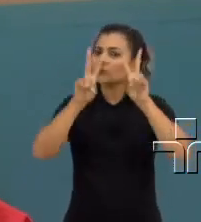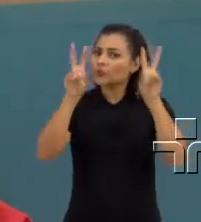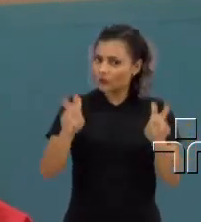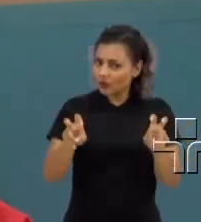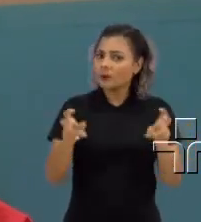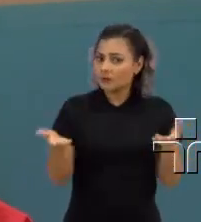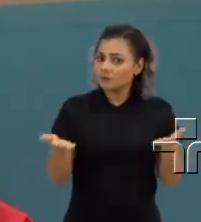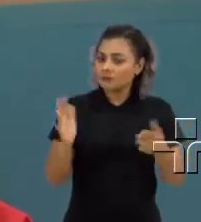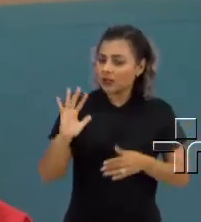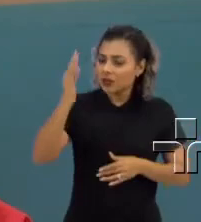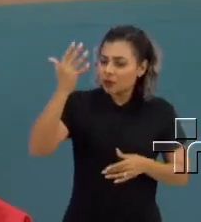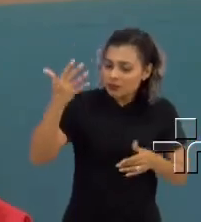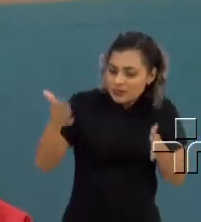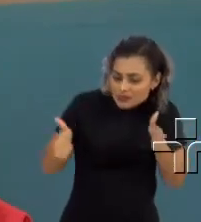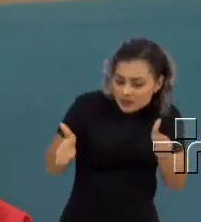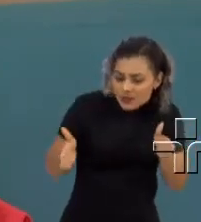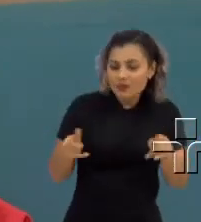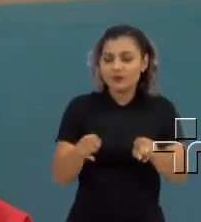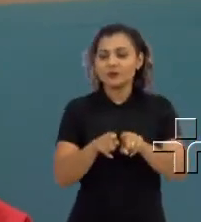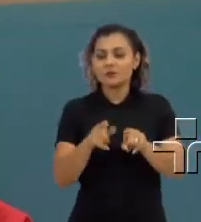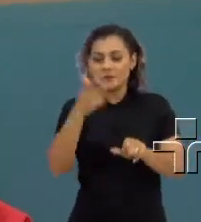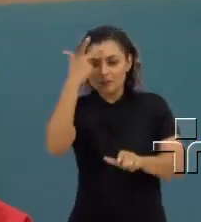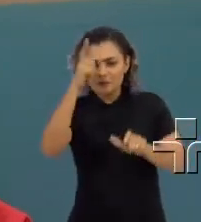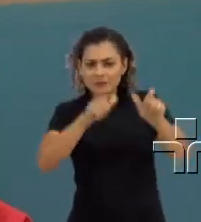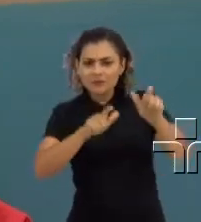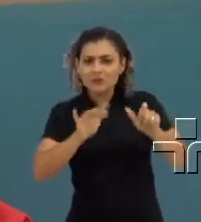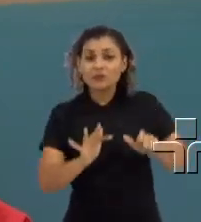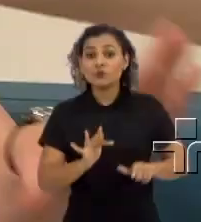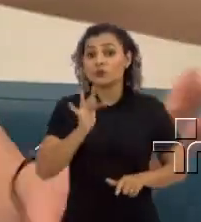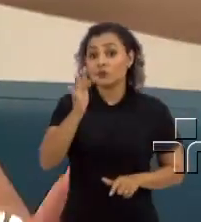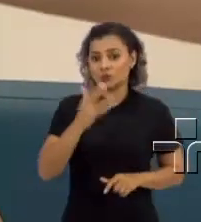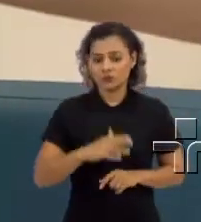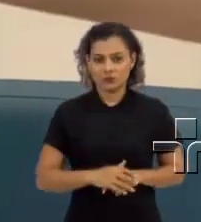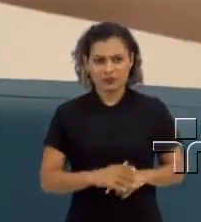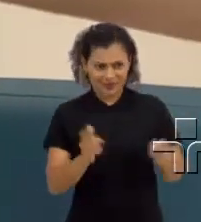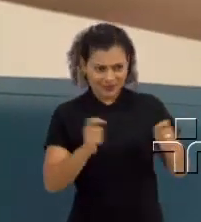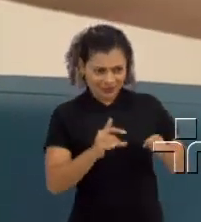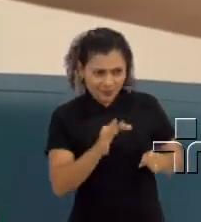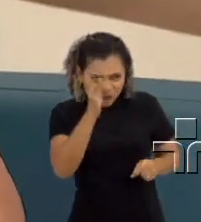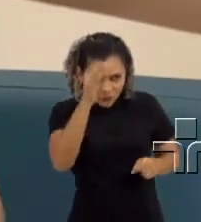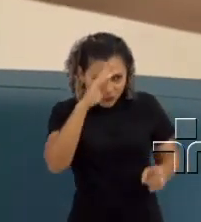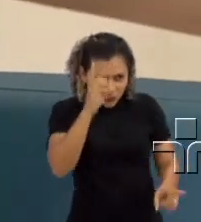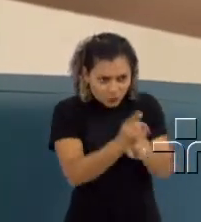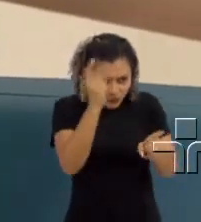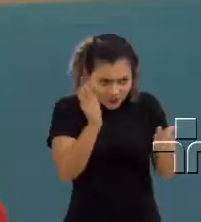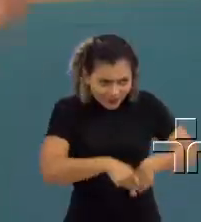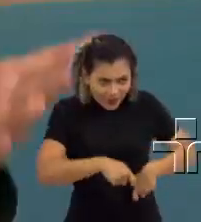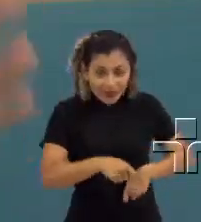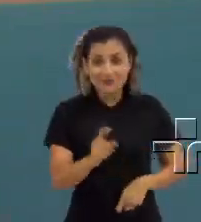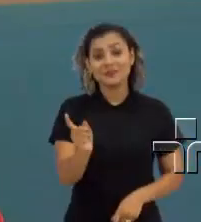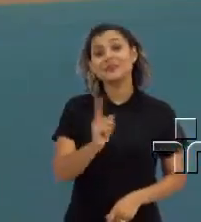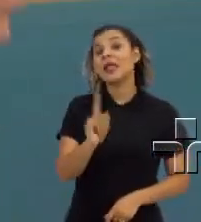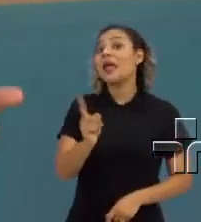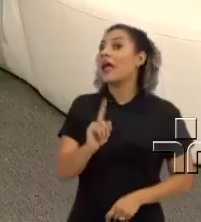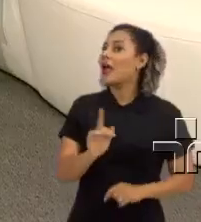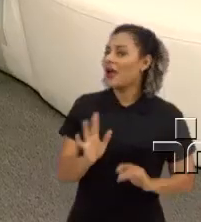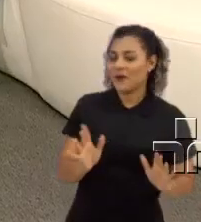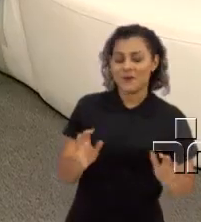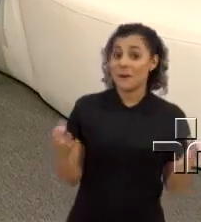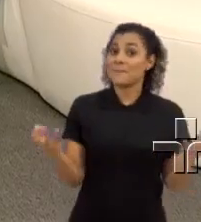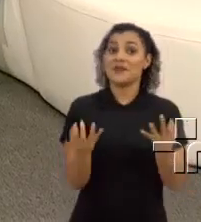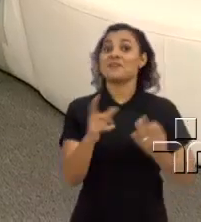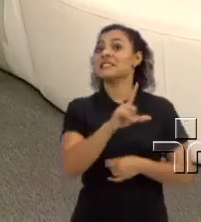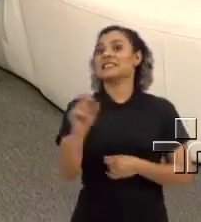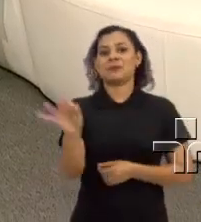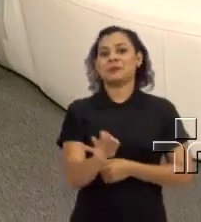que está acontecendo, sobre o que, as tendências do futuro. Quer dizer que dá para prever o futuro? Não é uma coisa assim, mãe de